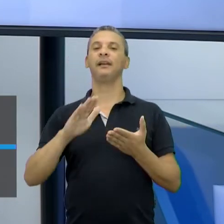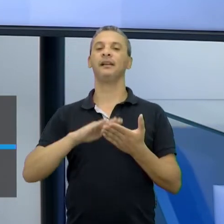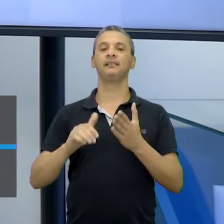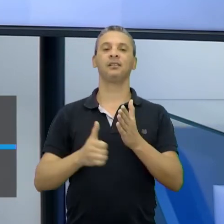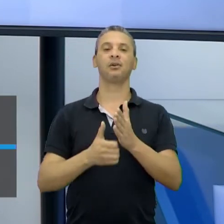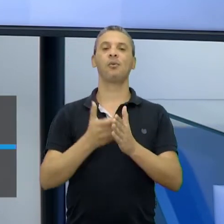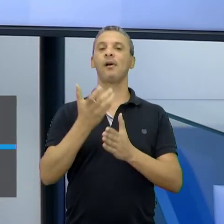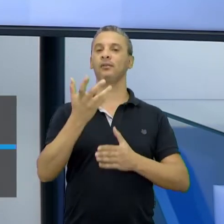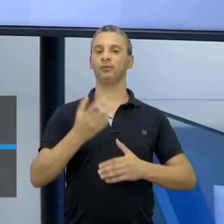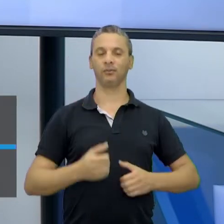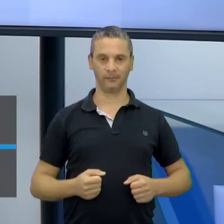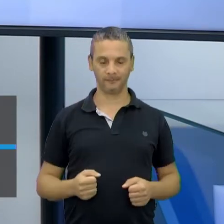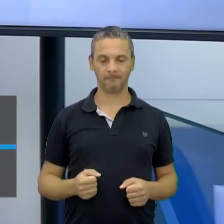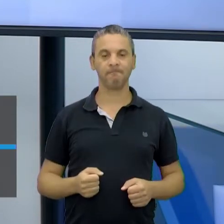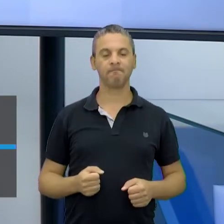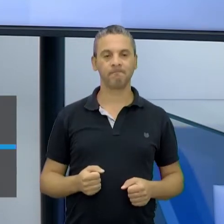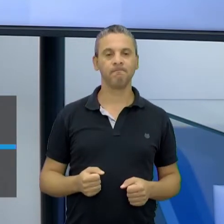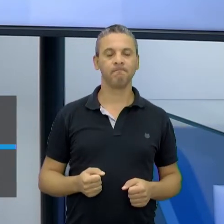peru escolar,